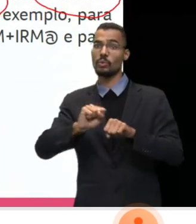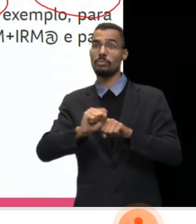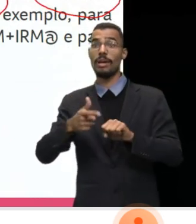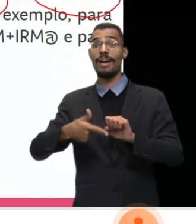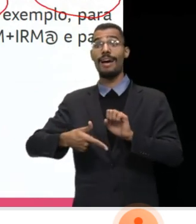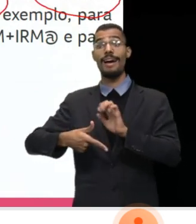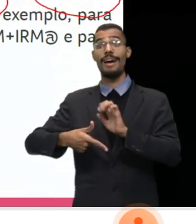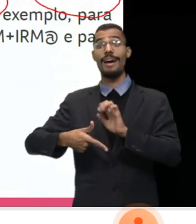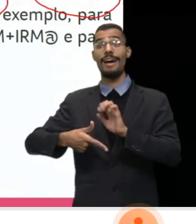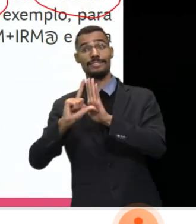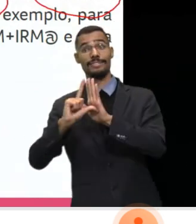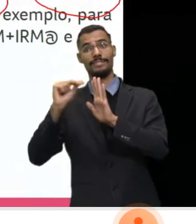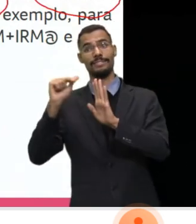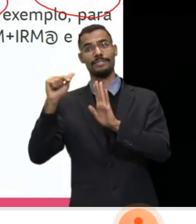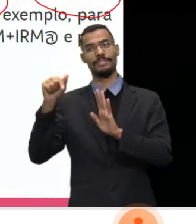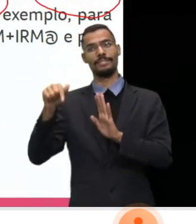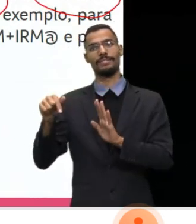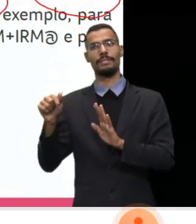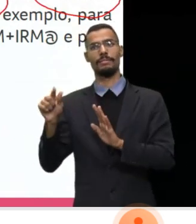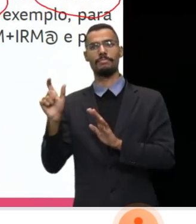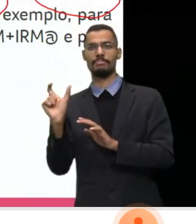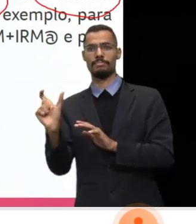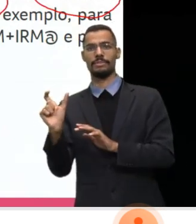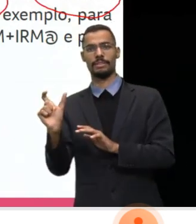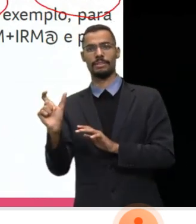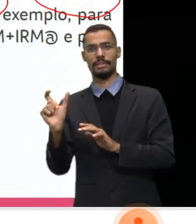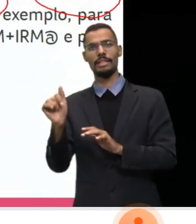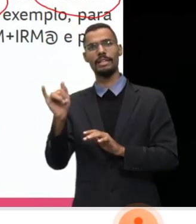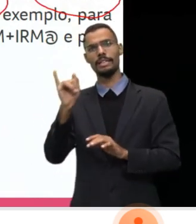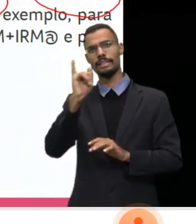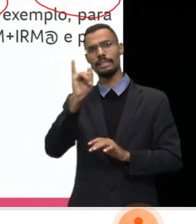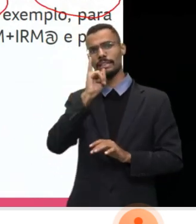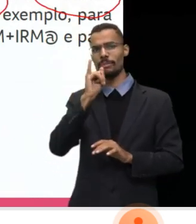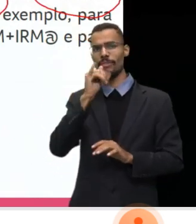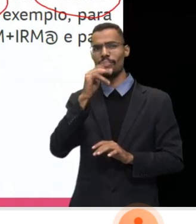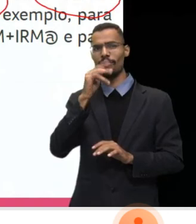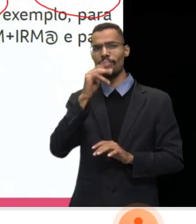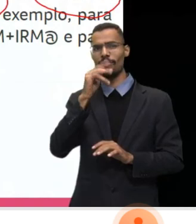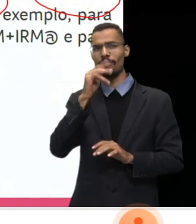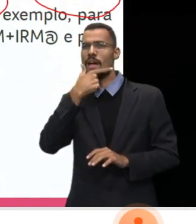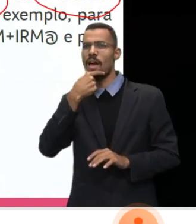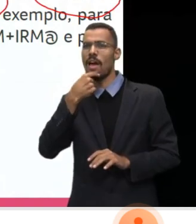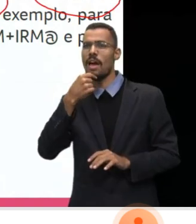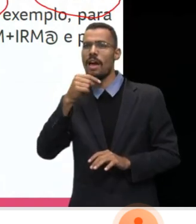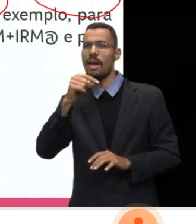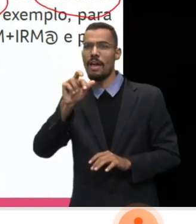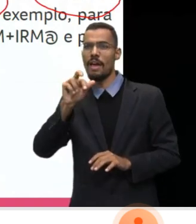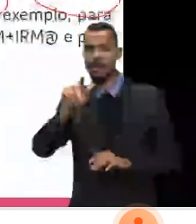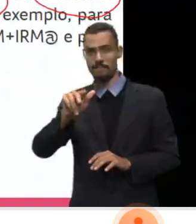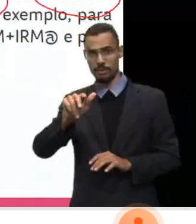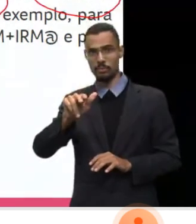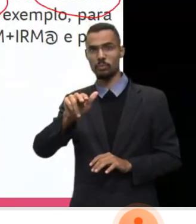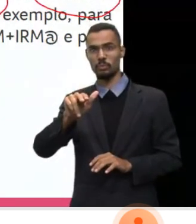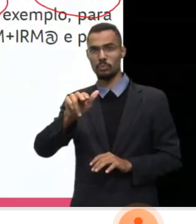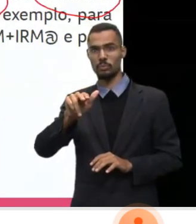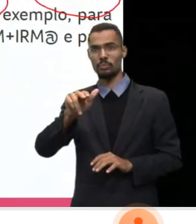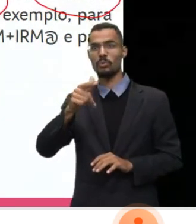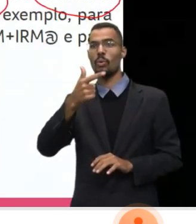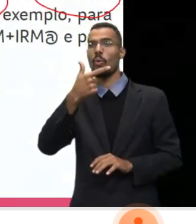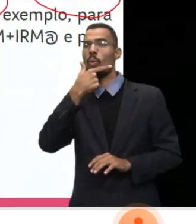Antecedendo o substantivo. Nesse sentido, para dizer irmão, vai ser o sinal composto. Homem